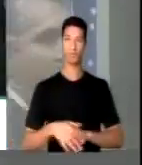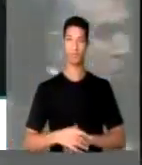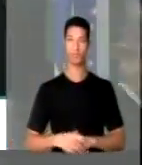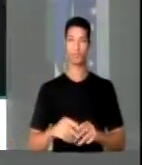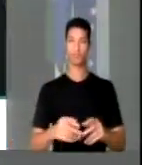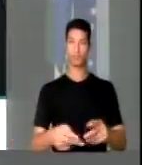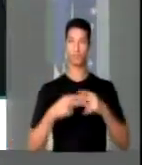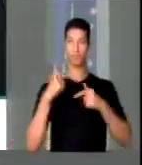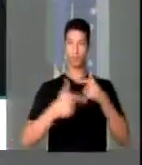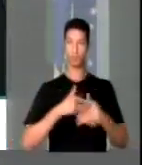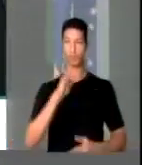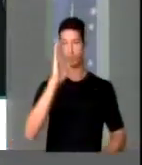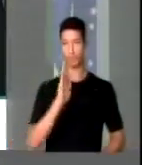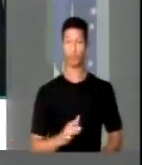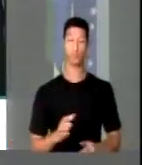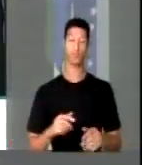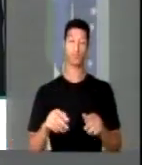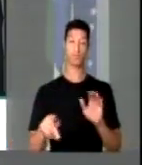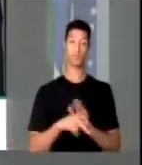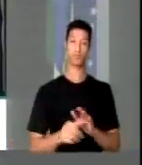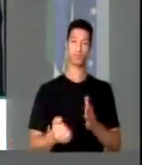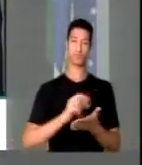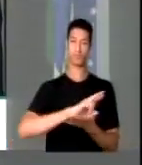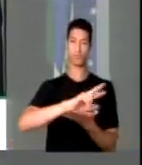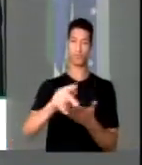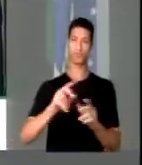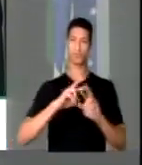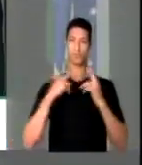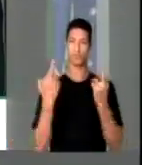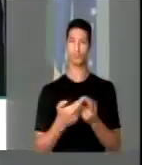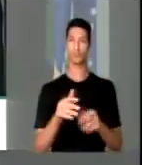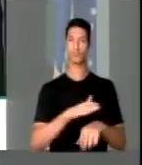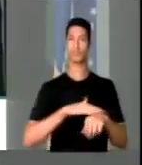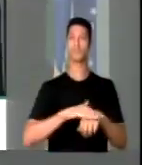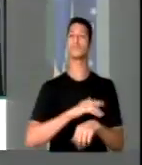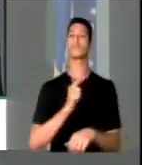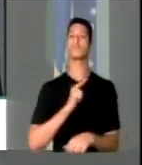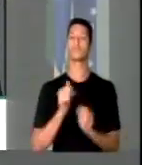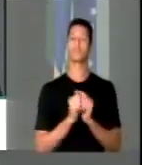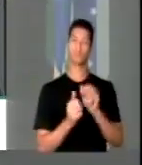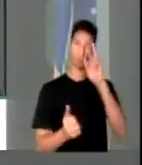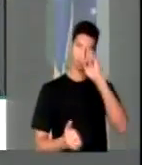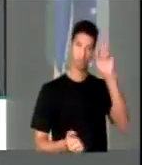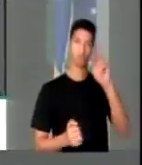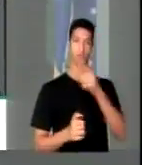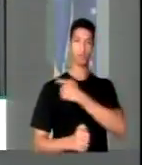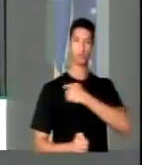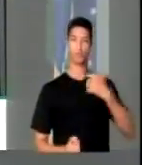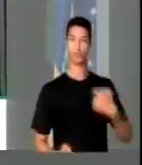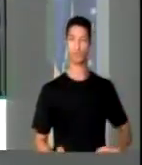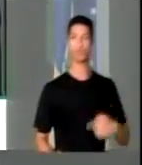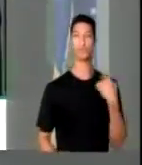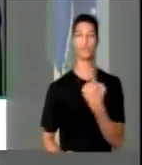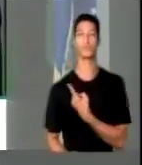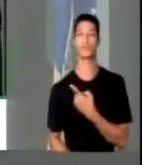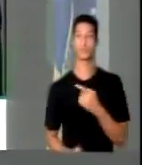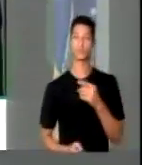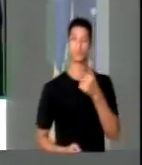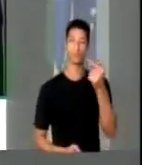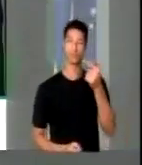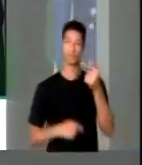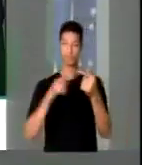os empregos no Brasil. Na série de reuniões e conversas que tiveram com autoridades chinesas, nossos